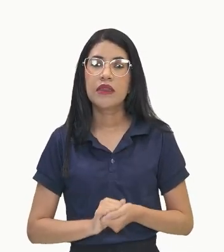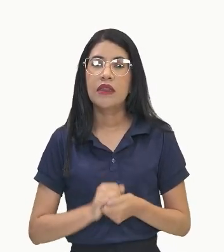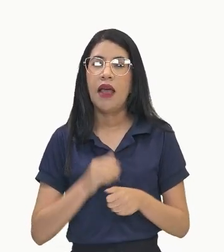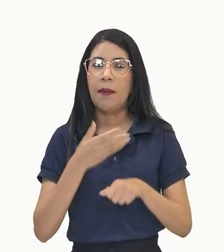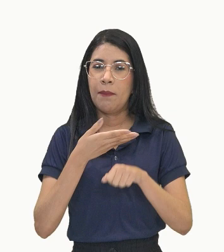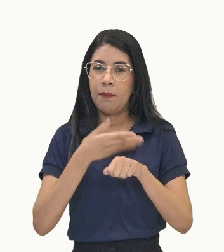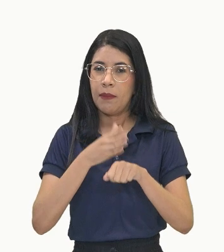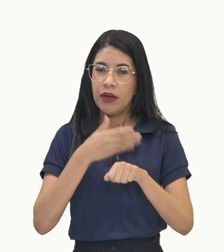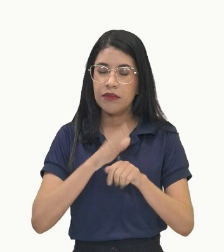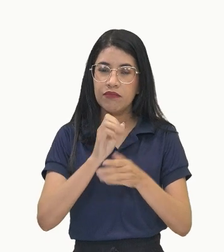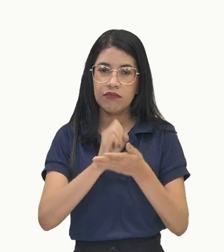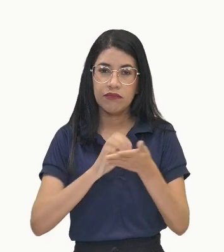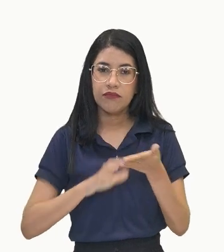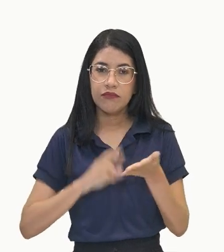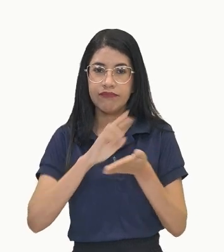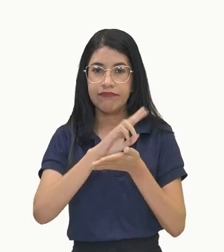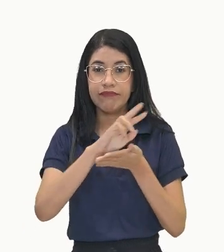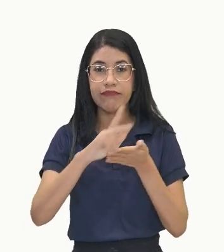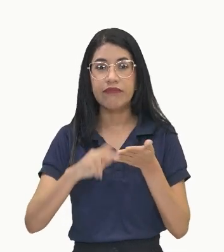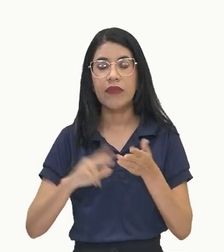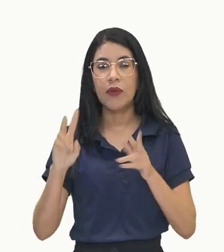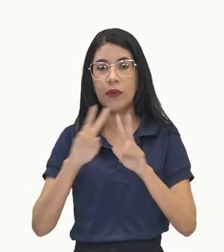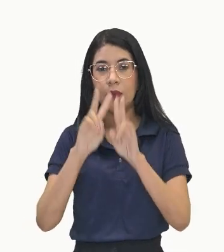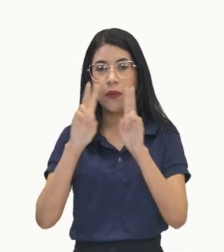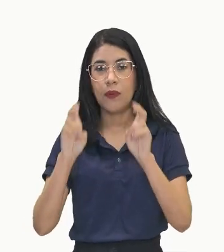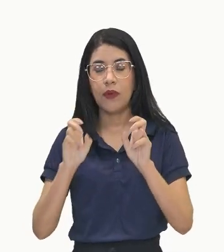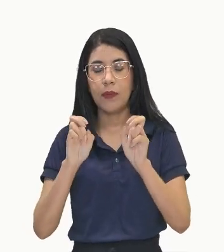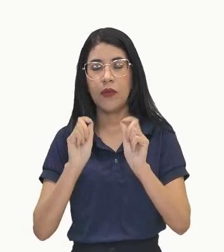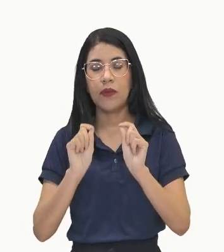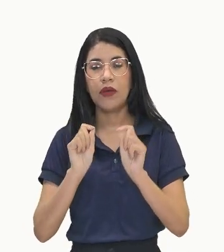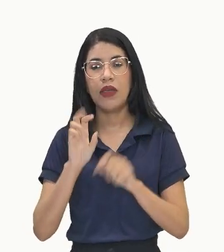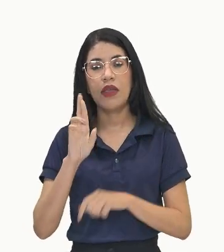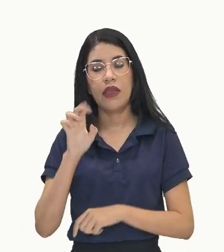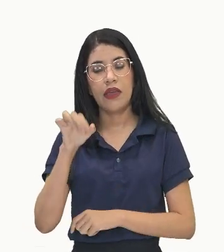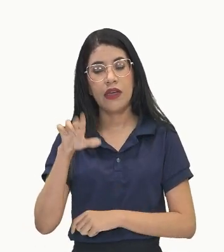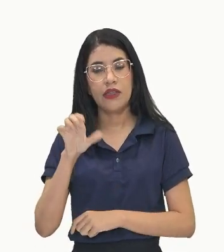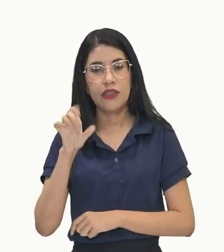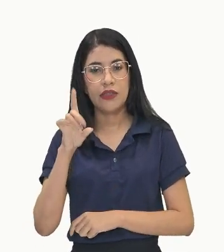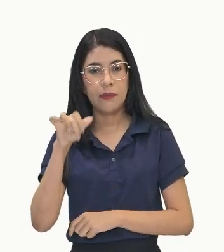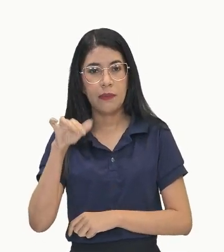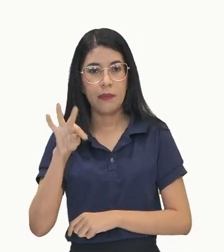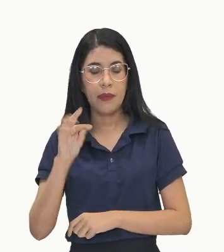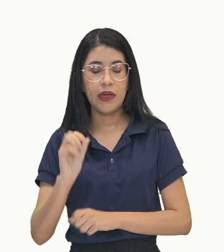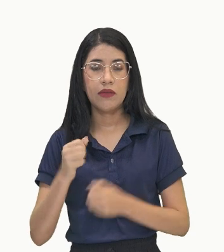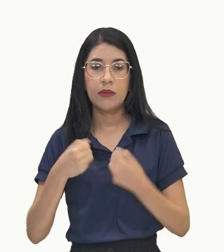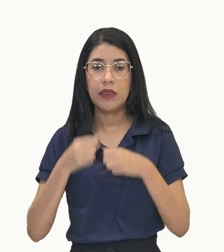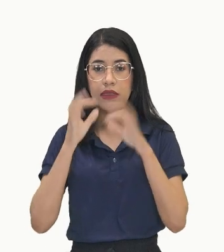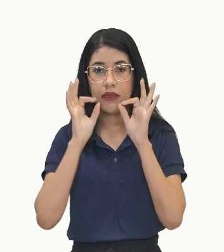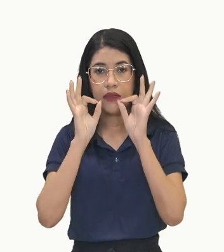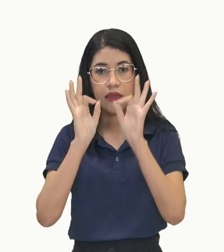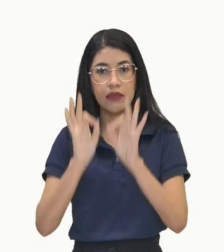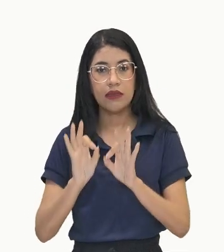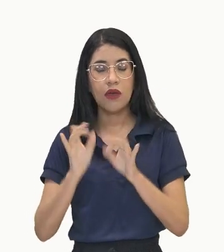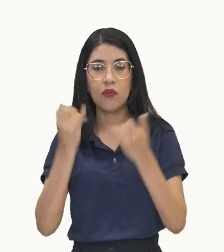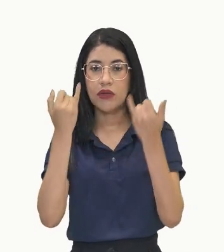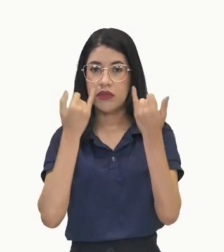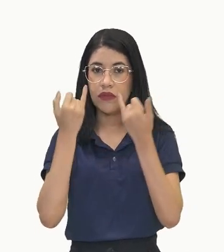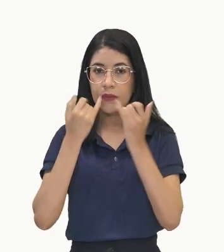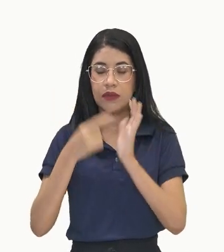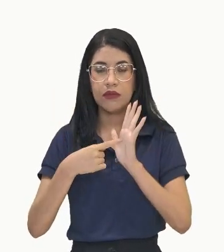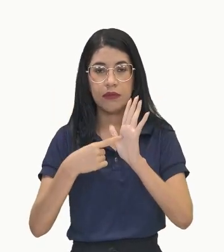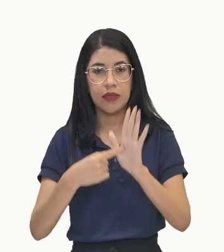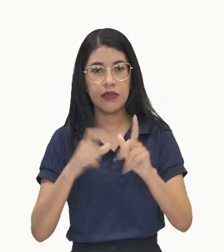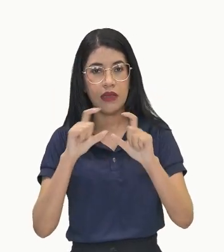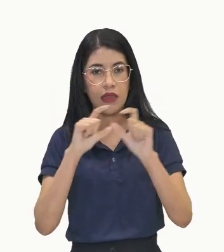exercício sobre, rendimento, você precisa estar atento a essas informações,